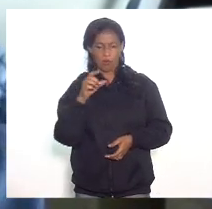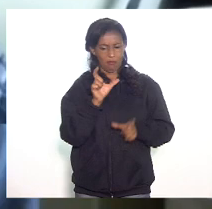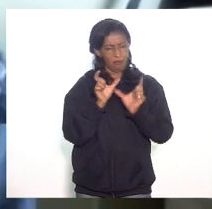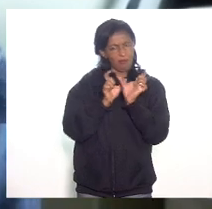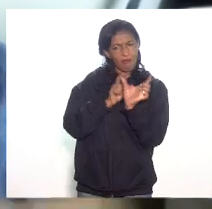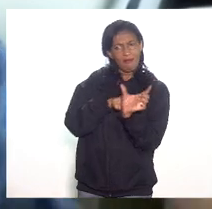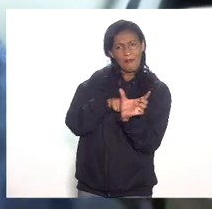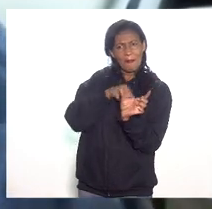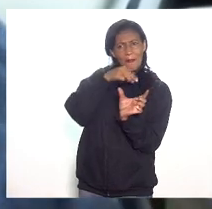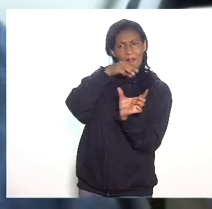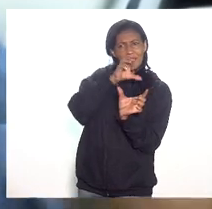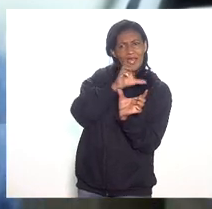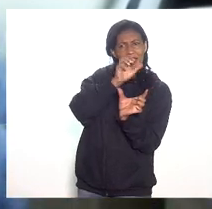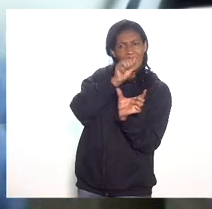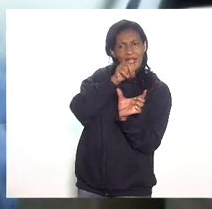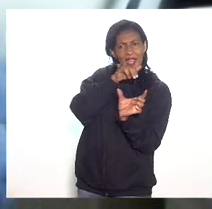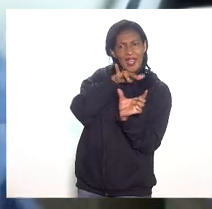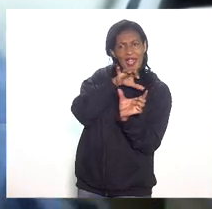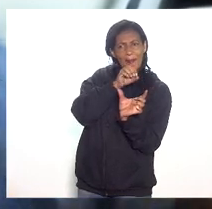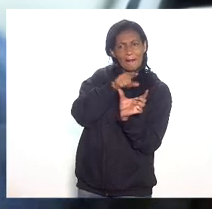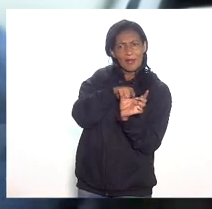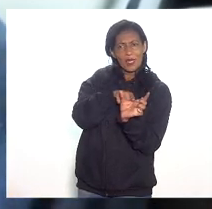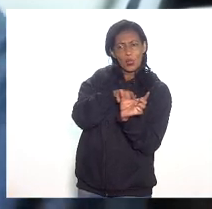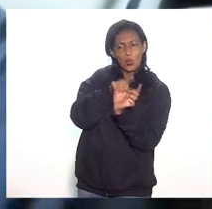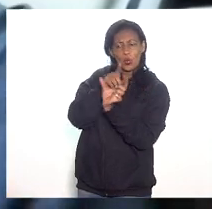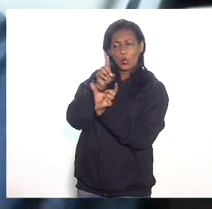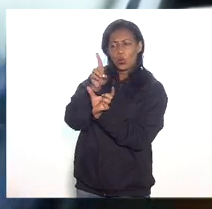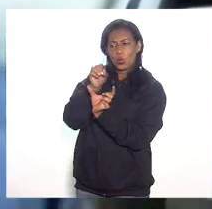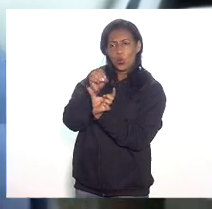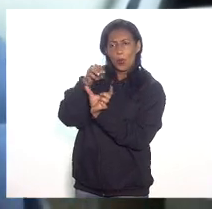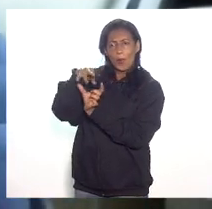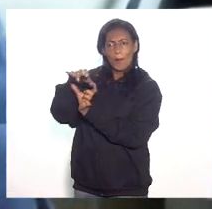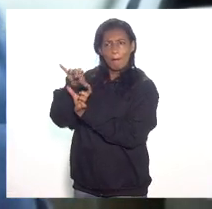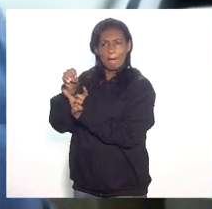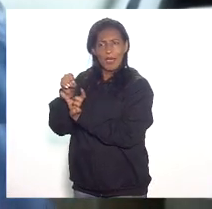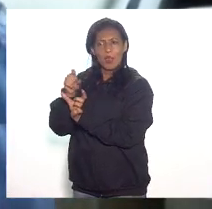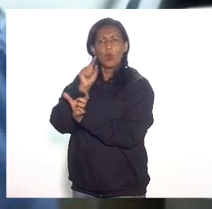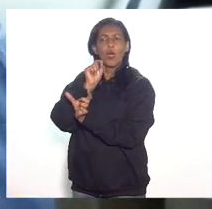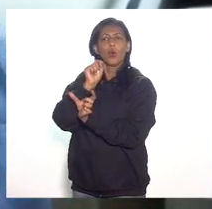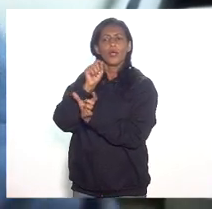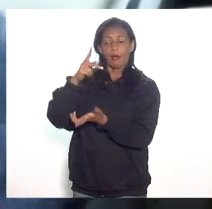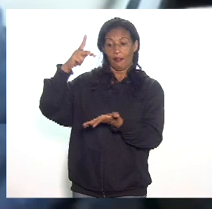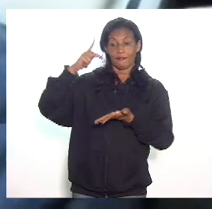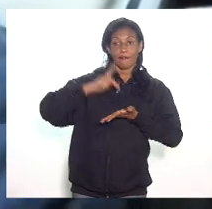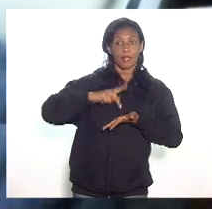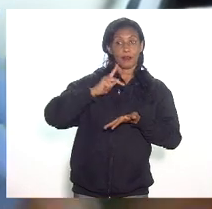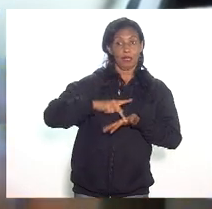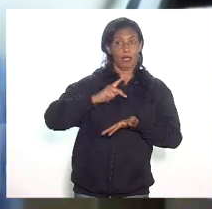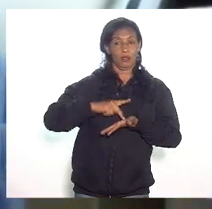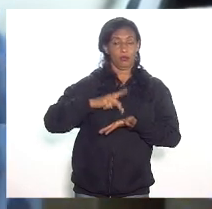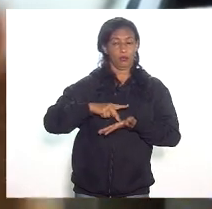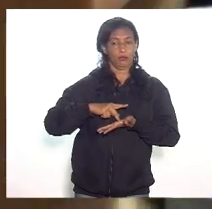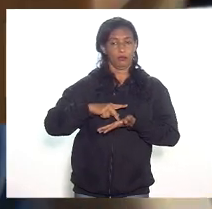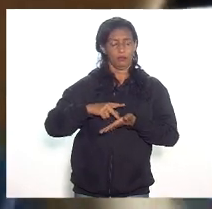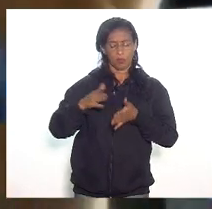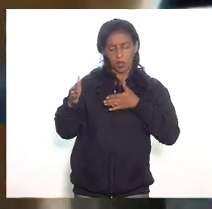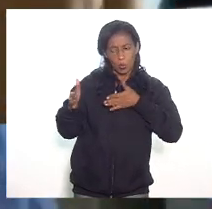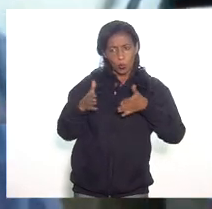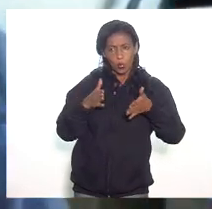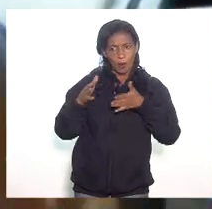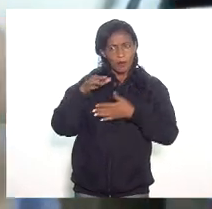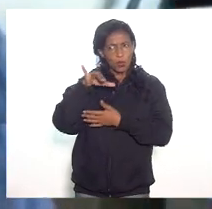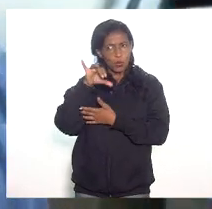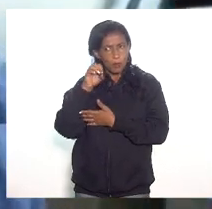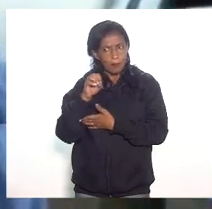Os extremos são sempre muito agrestos, e o caminho do meio